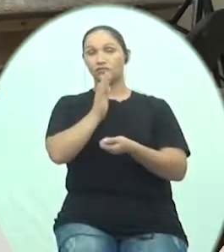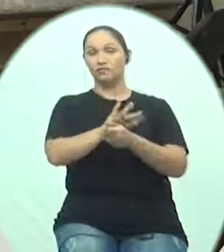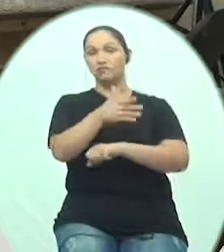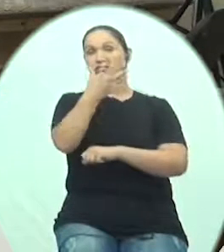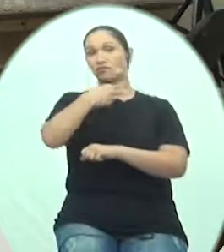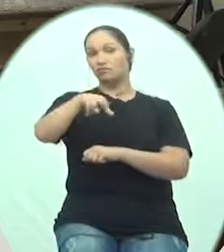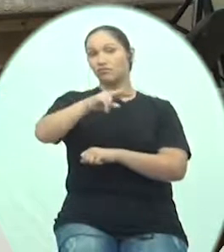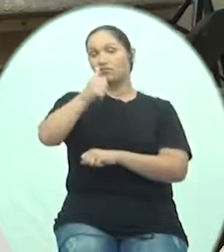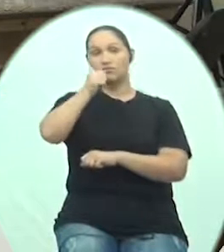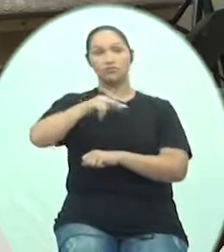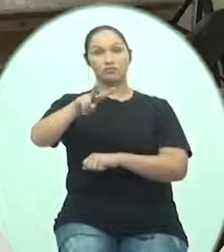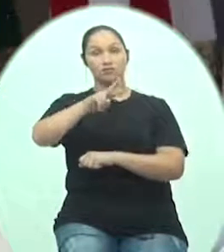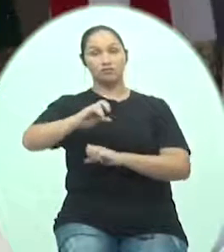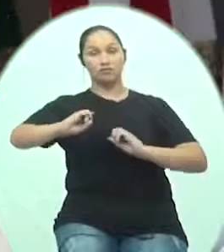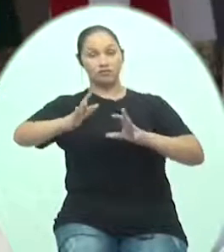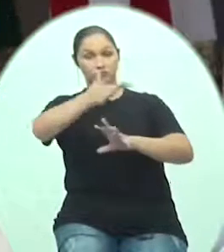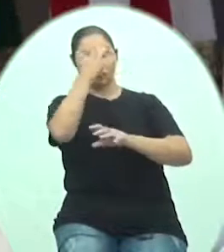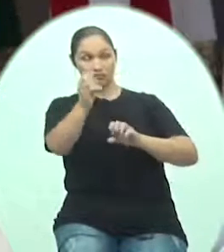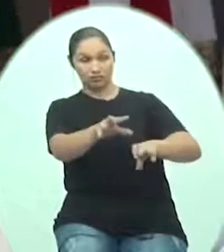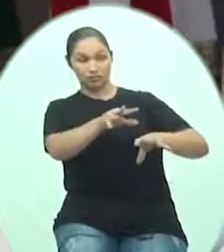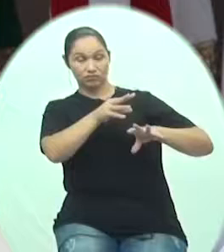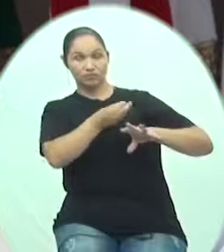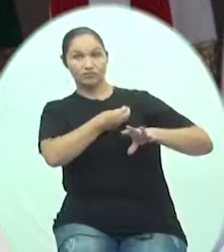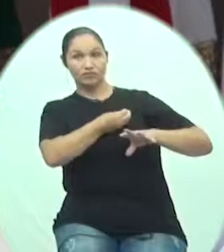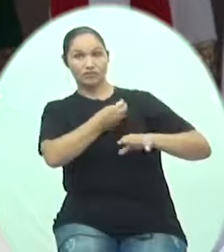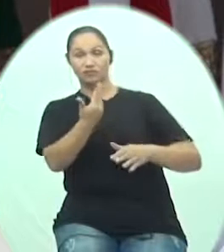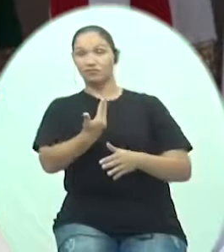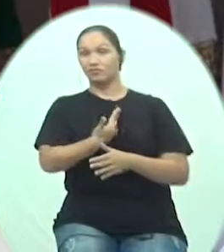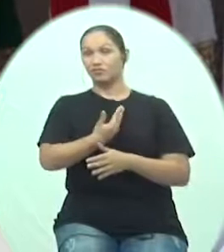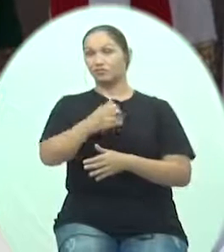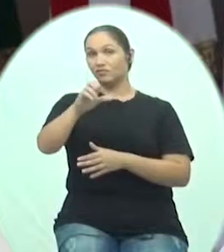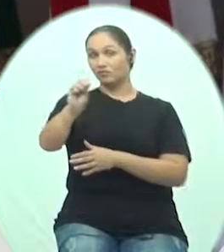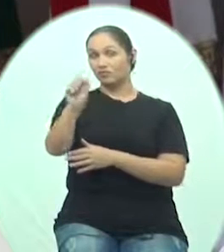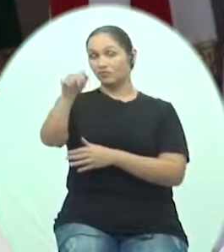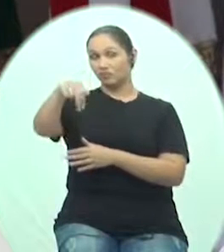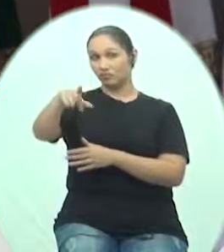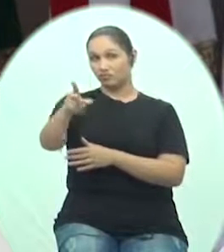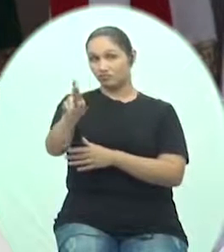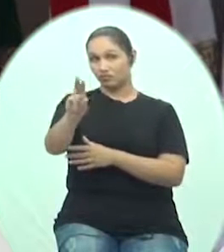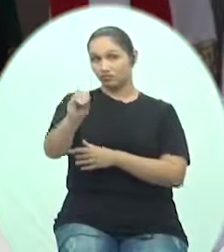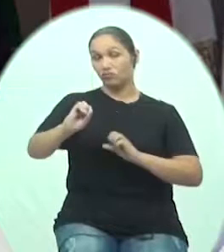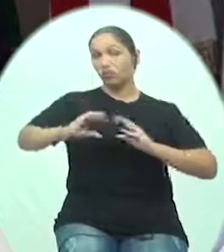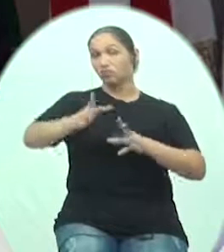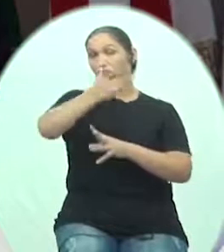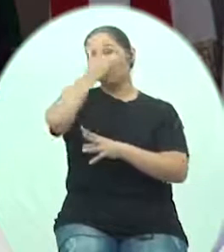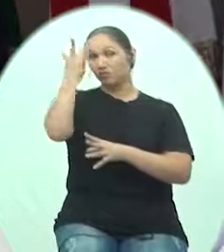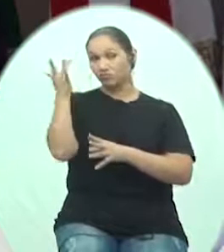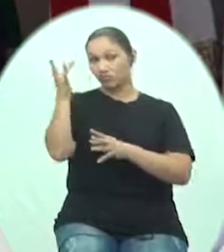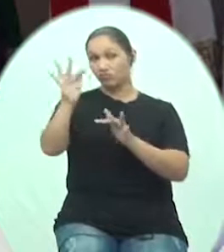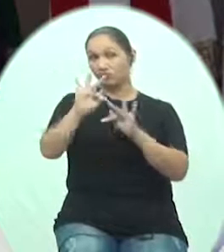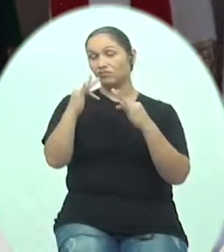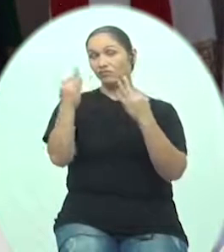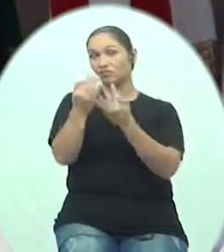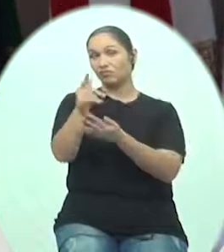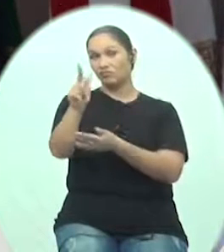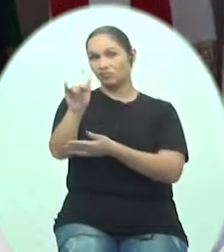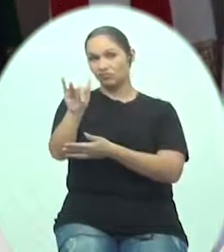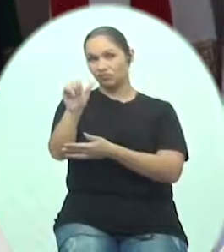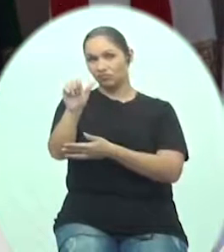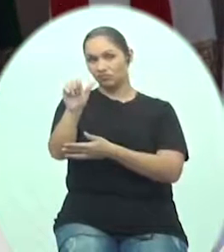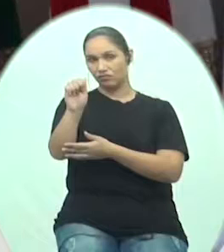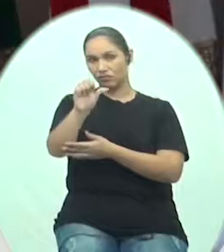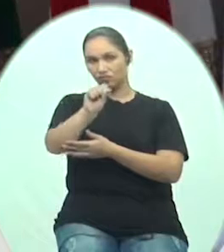público presente especial ao amigo Sandro Jace Pita Bom enfim a toda a família Jace que está presente em especial ao nosso